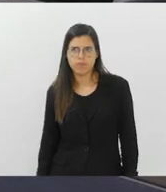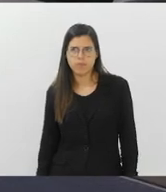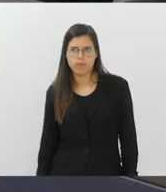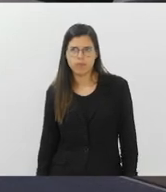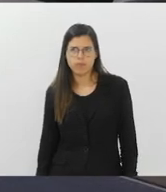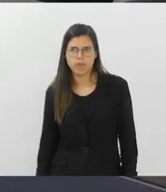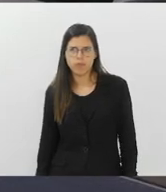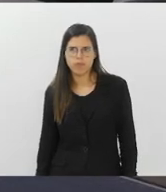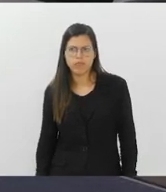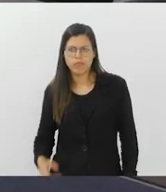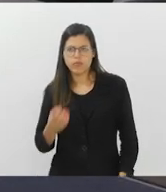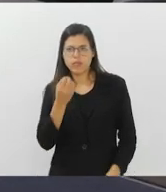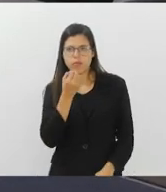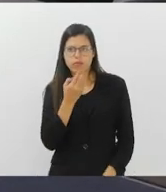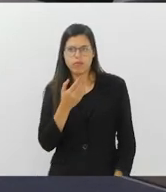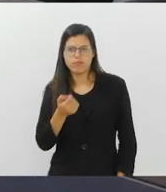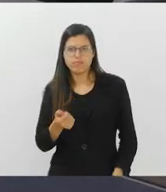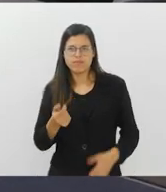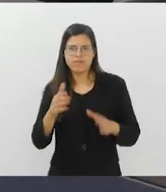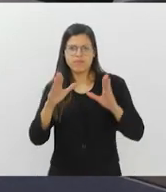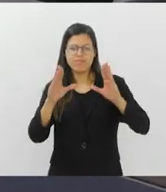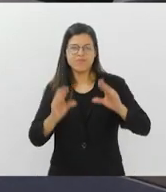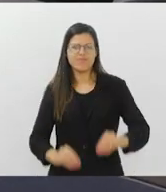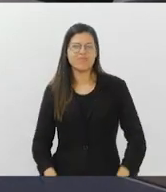Boa quase noite,